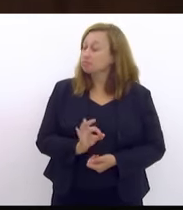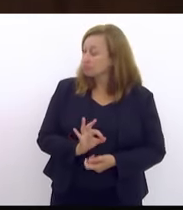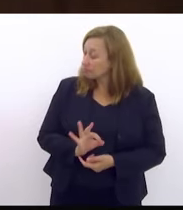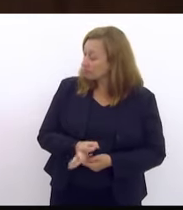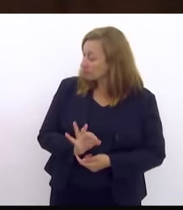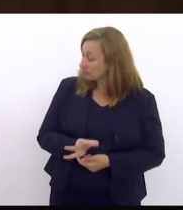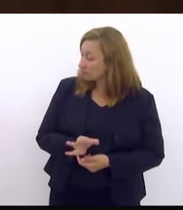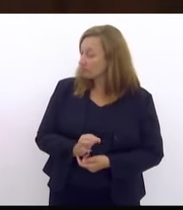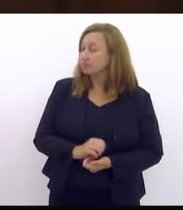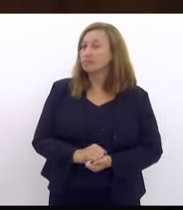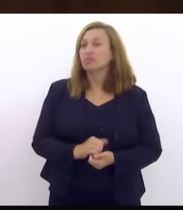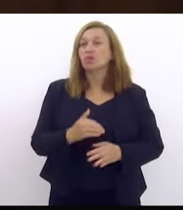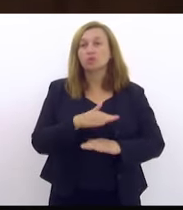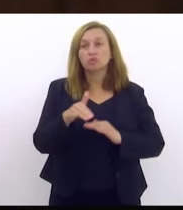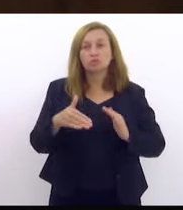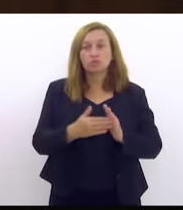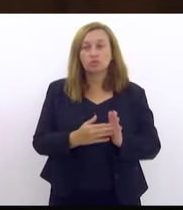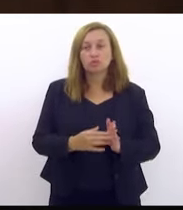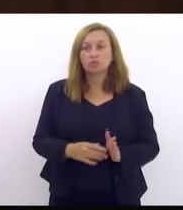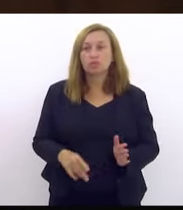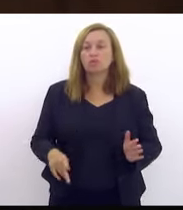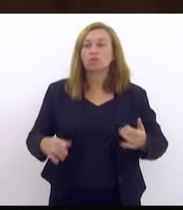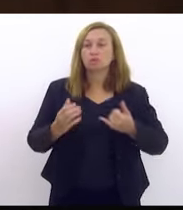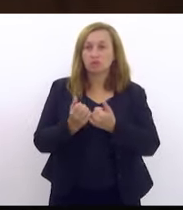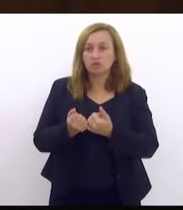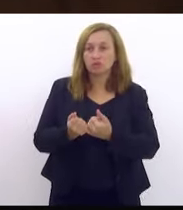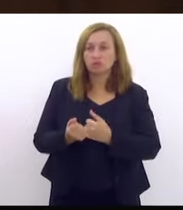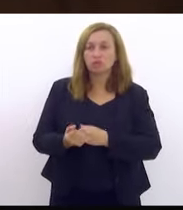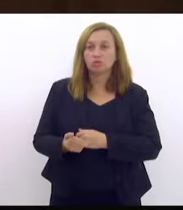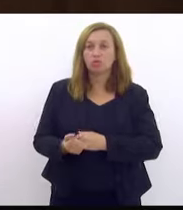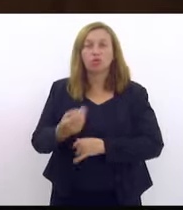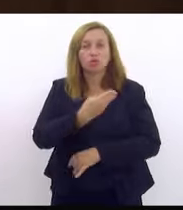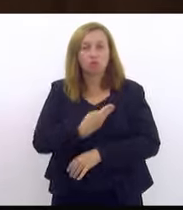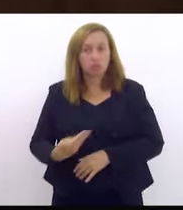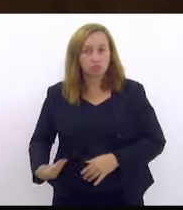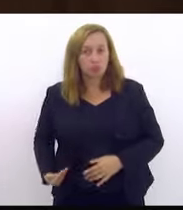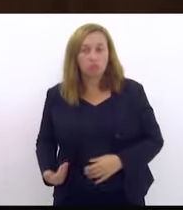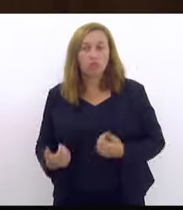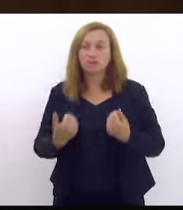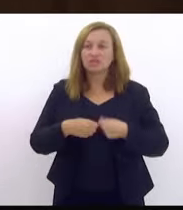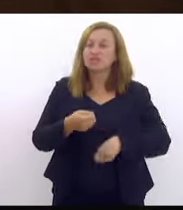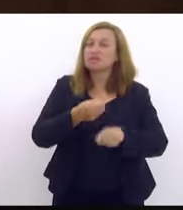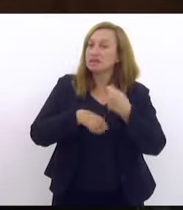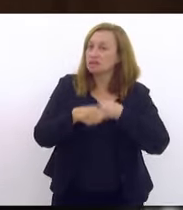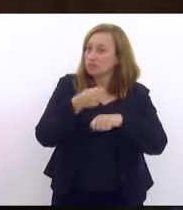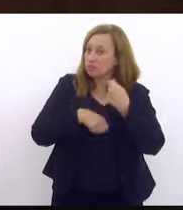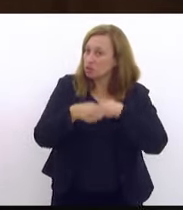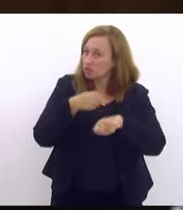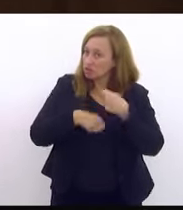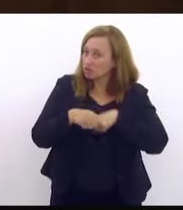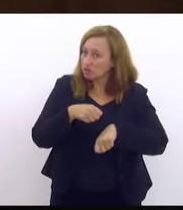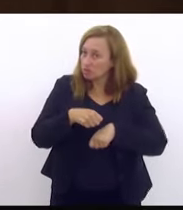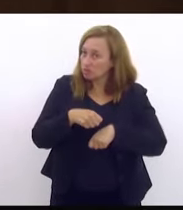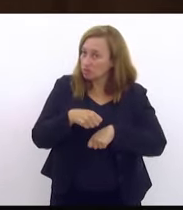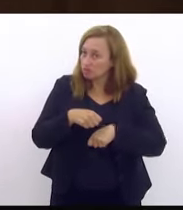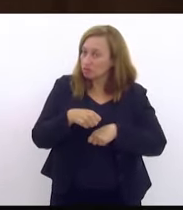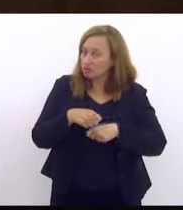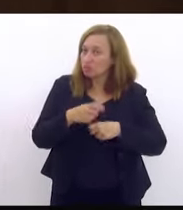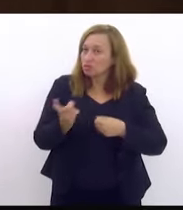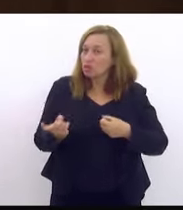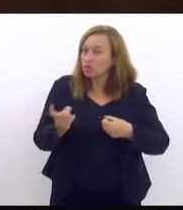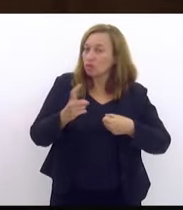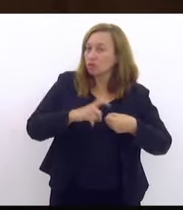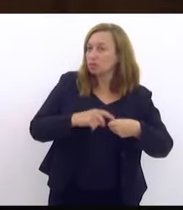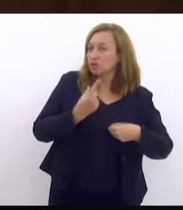fato, todo patrimônio público precisa ser gerido de modo a gerar receita para os